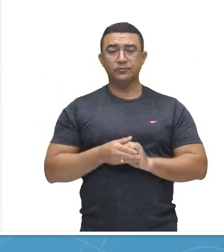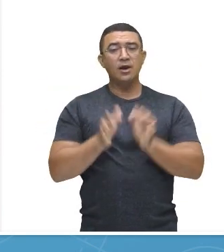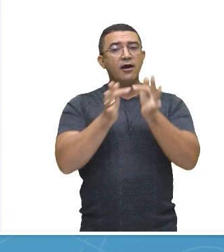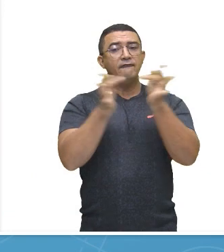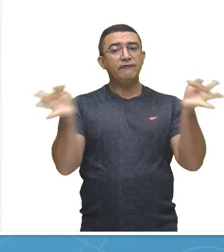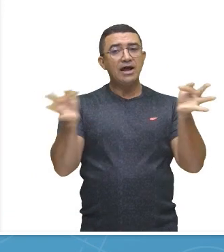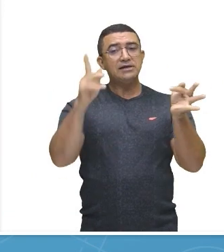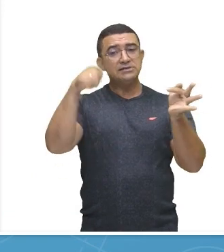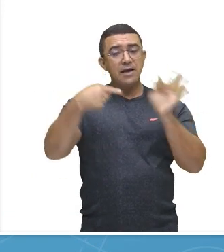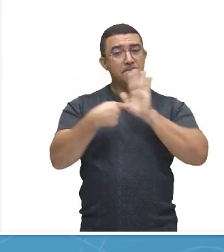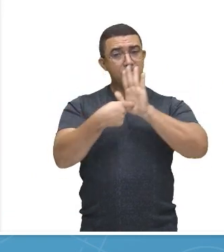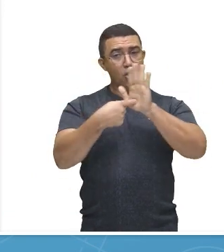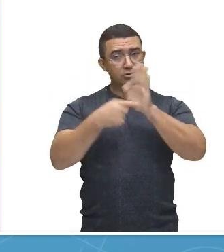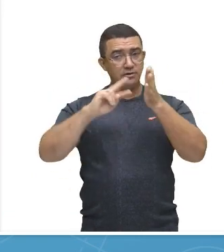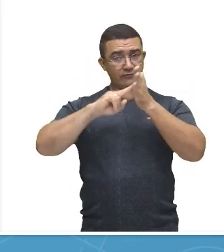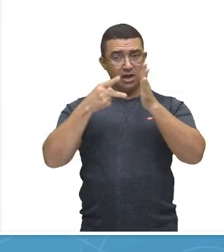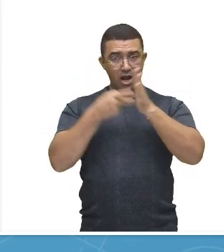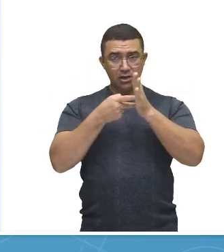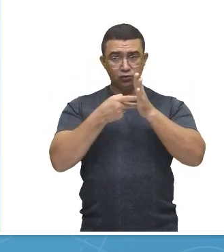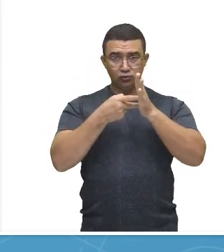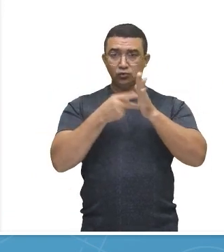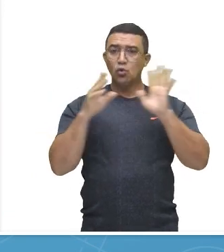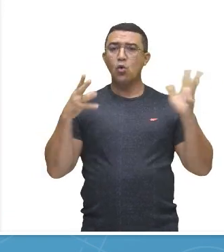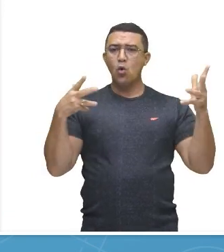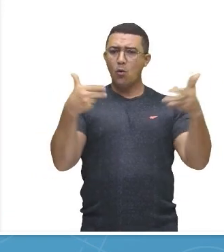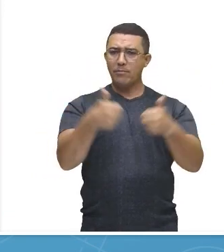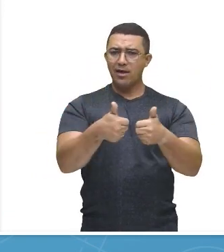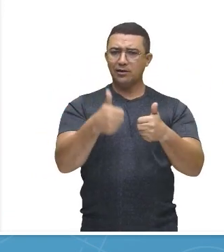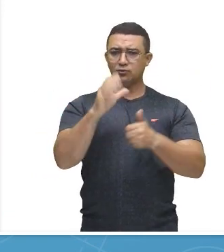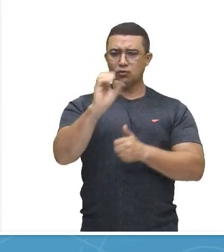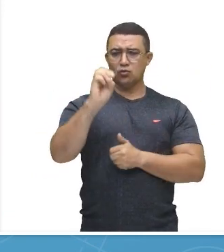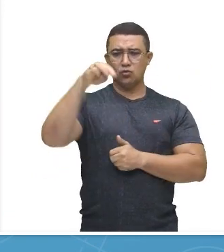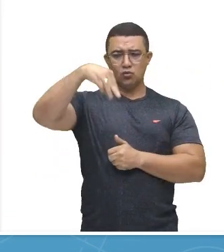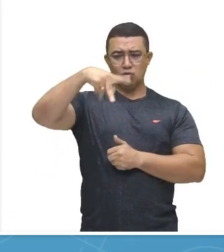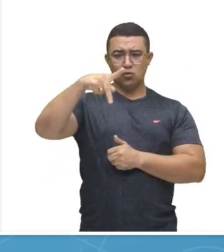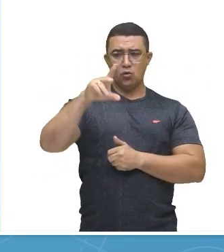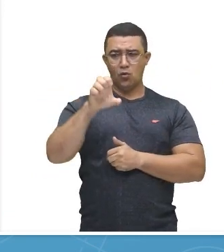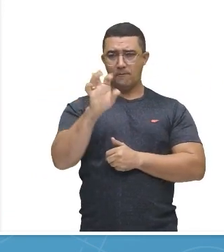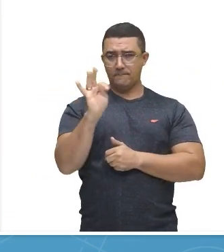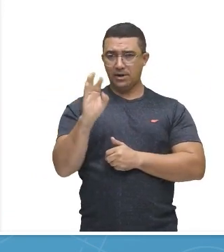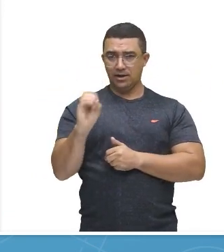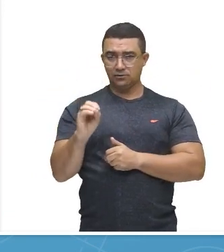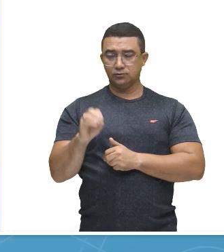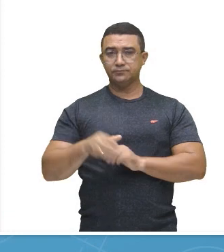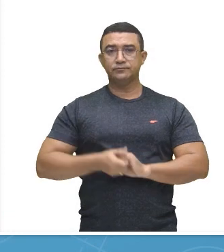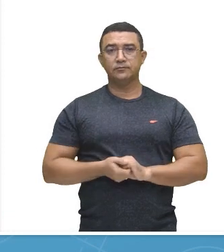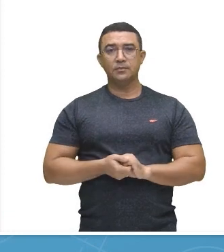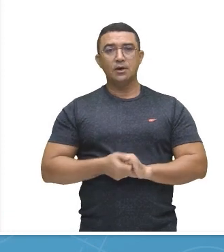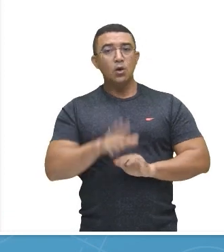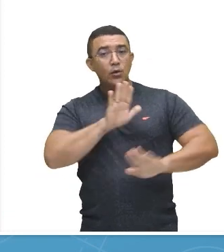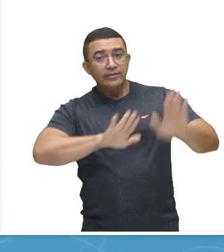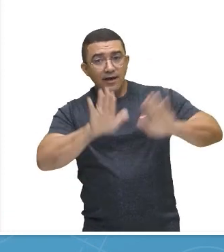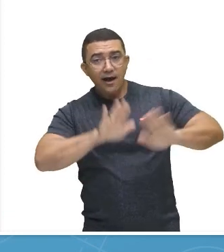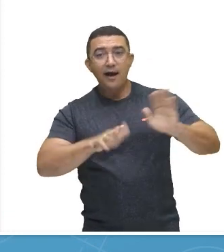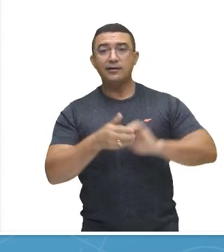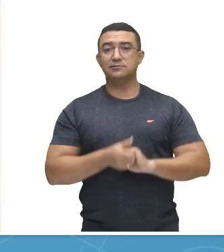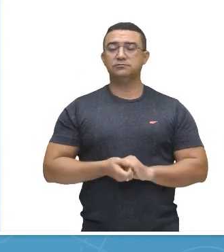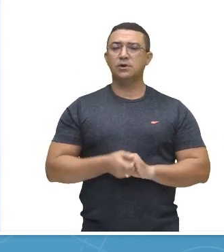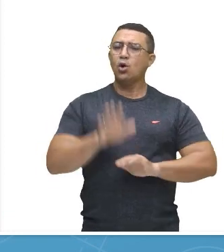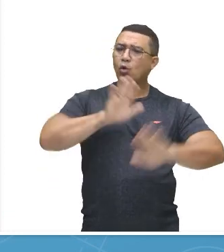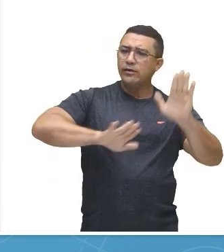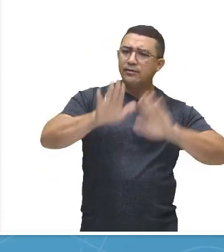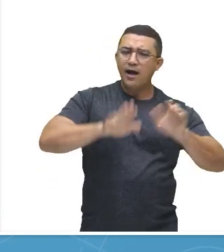sentido completo, tá bom? Então, frase apresenta um sentido completo. Cuidado, cuidado com